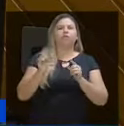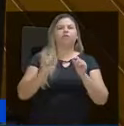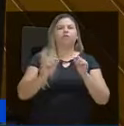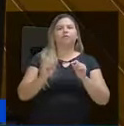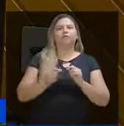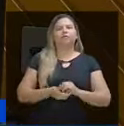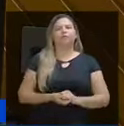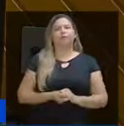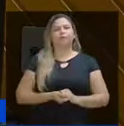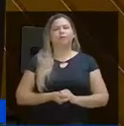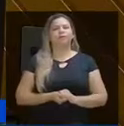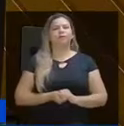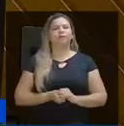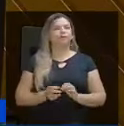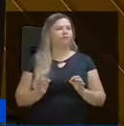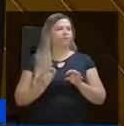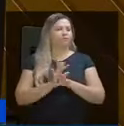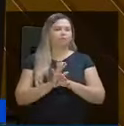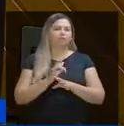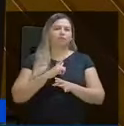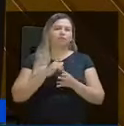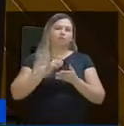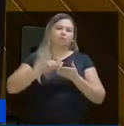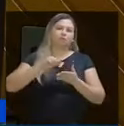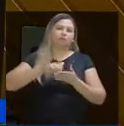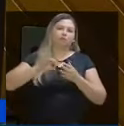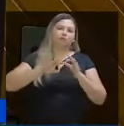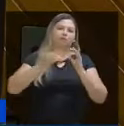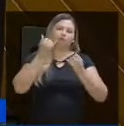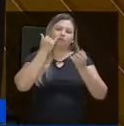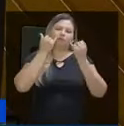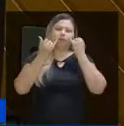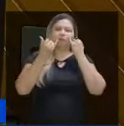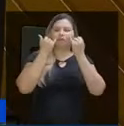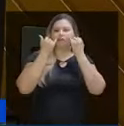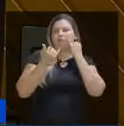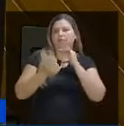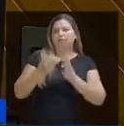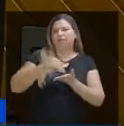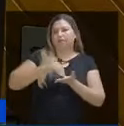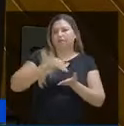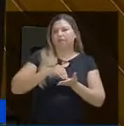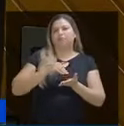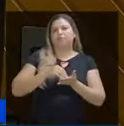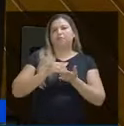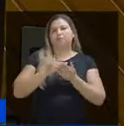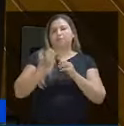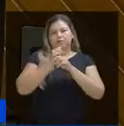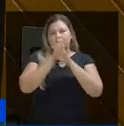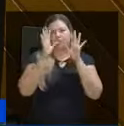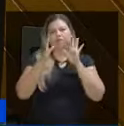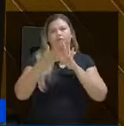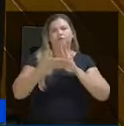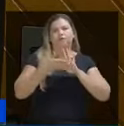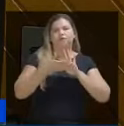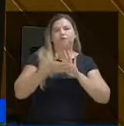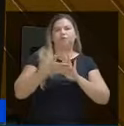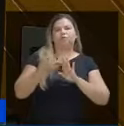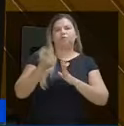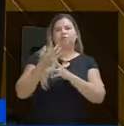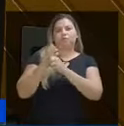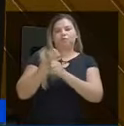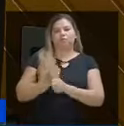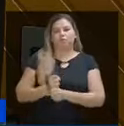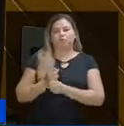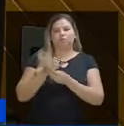eleitoral em decorrência de anotação de irregularidade na prestação de conta nas eleições de 2020. Na barra